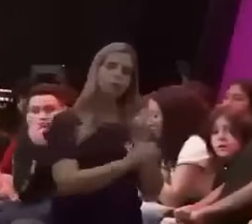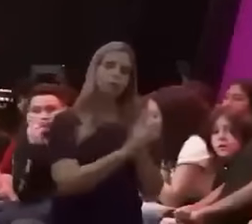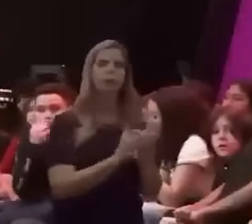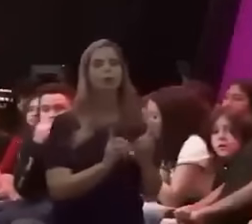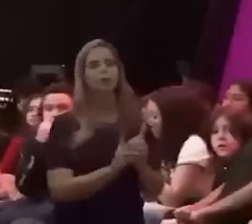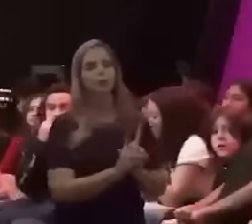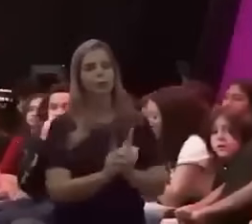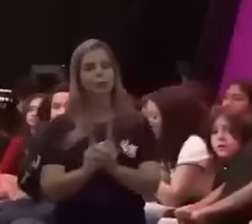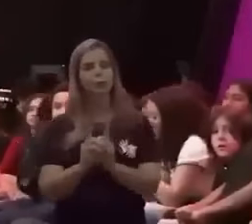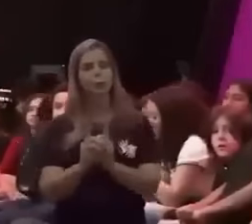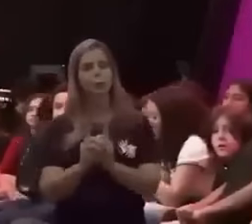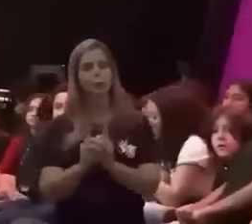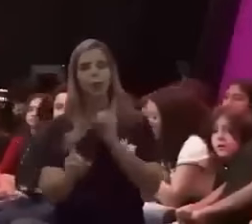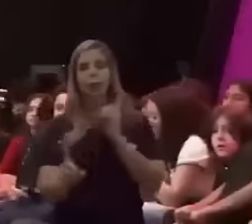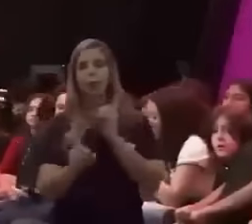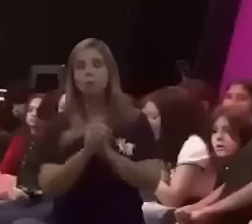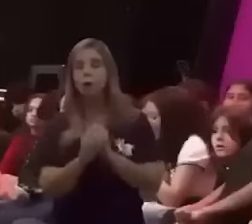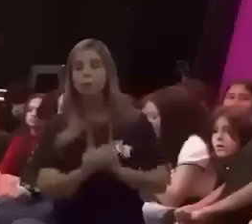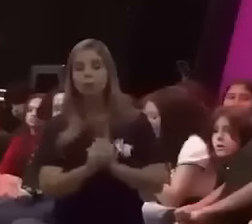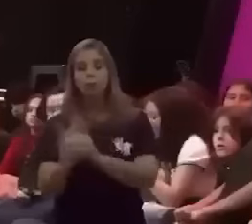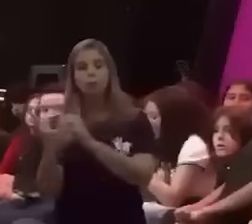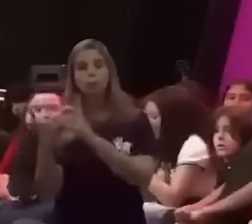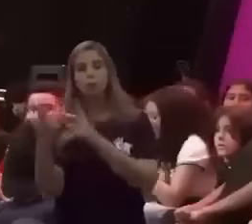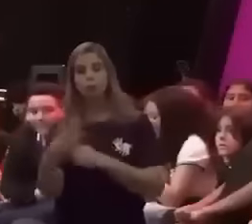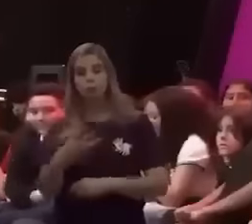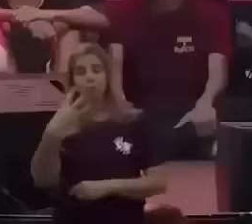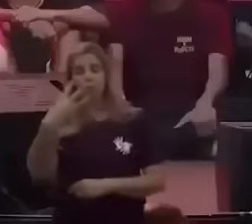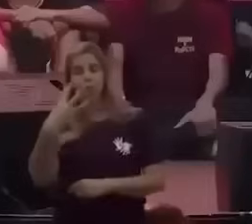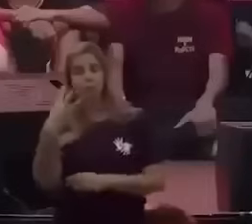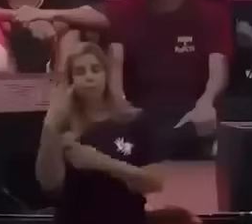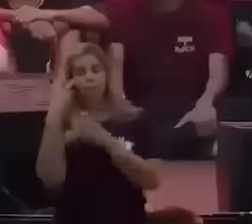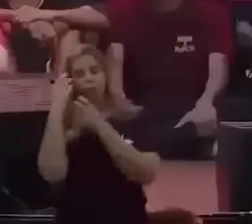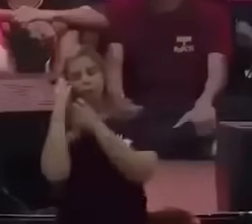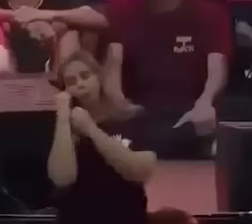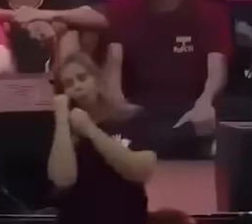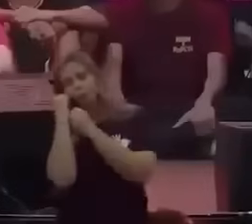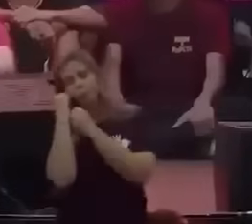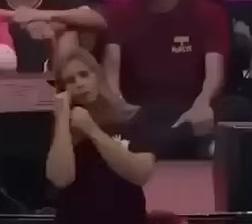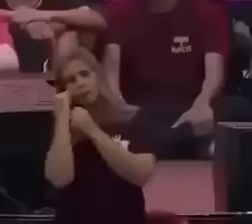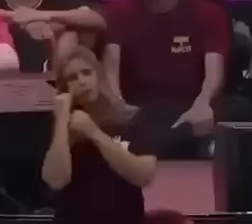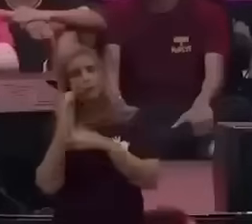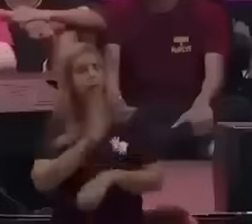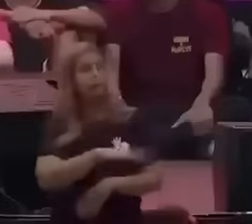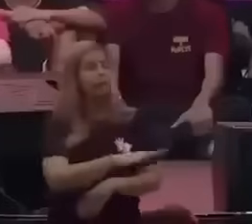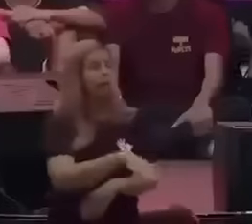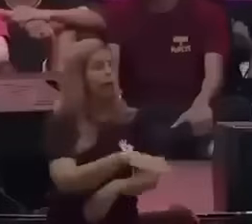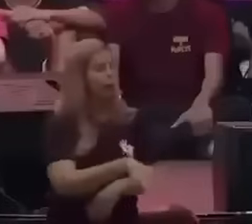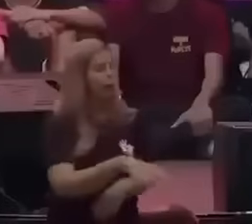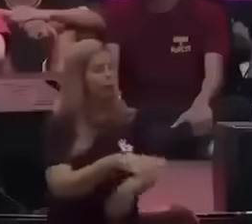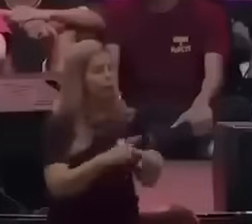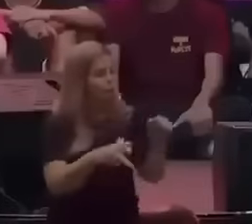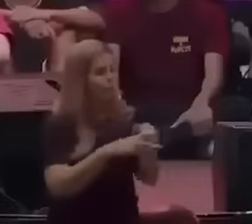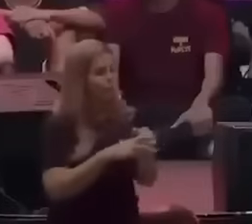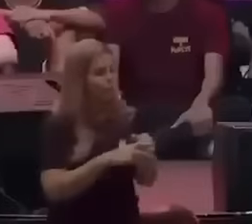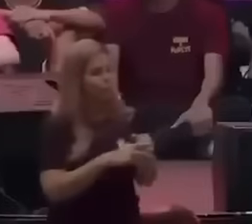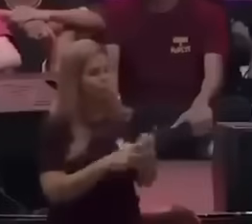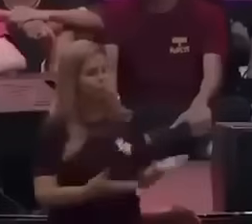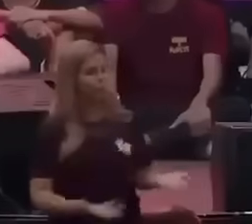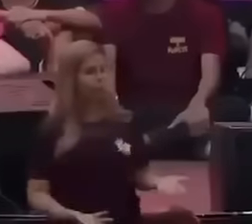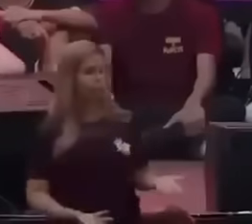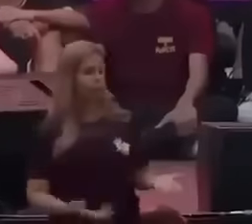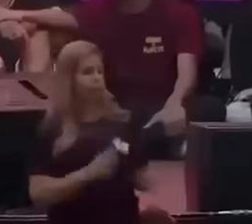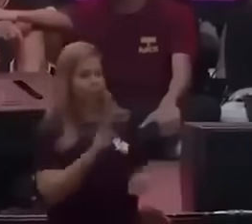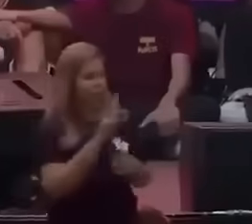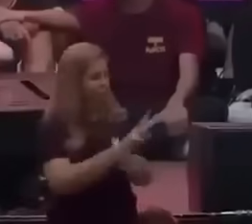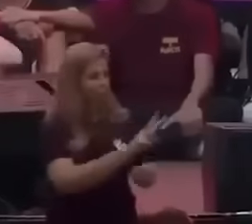estão dormindo. Jesus não acorda todos eles, não. Jesus só acorda Pedro e diz: Pedro, nenhuma hora